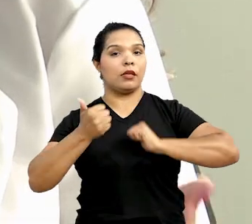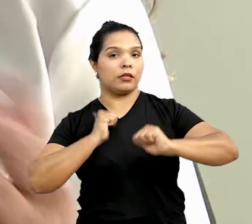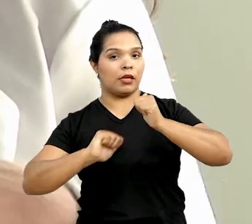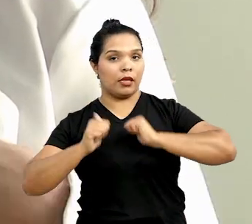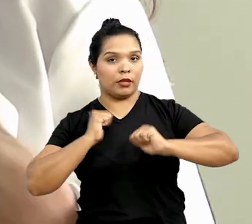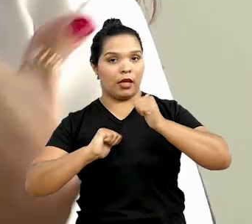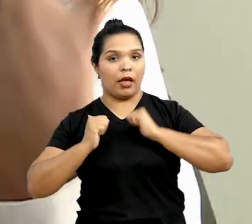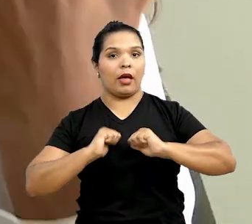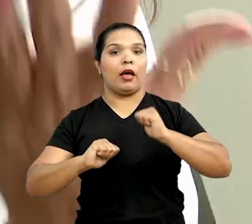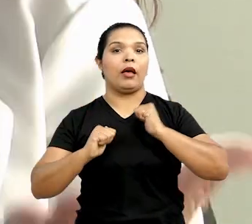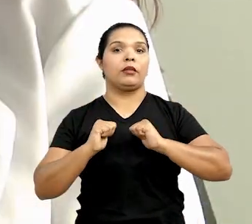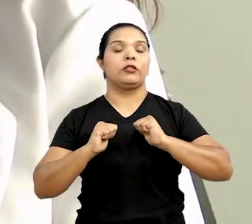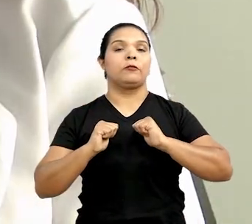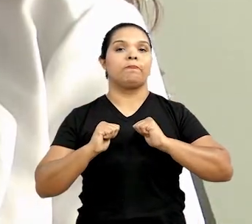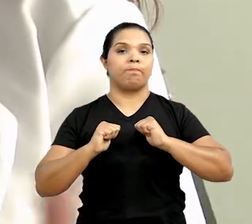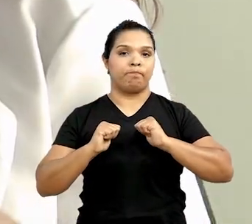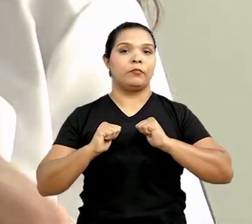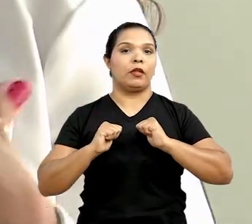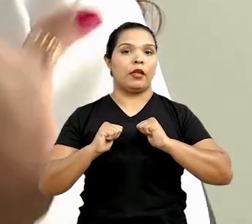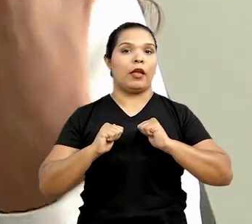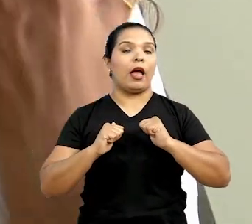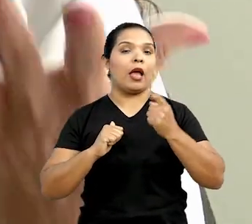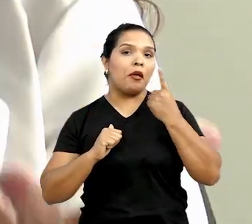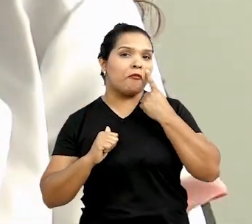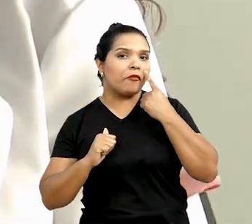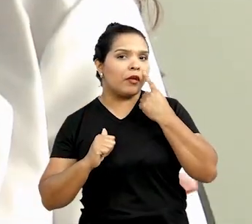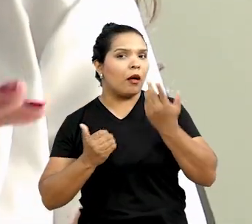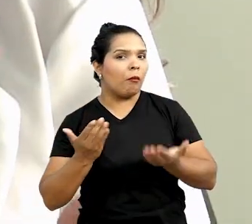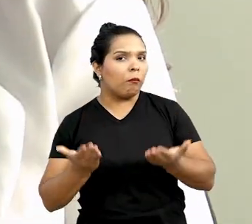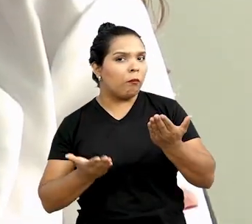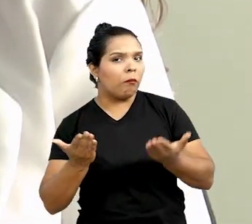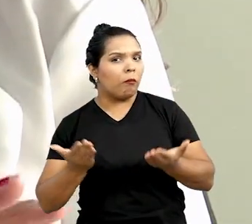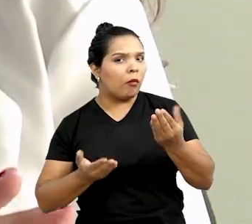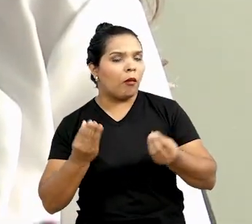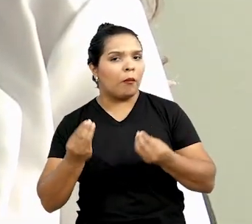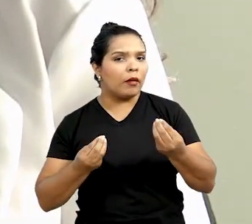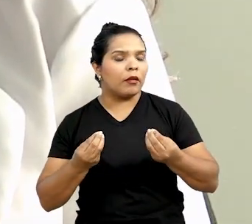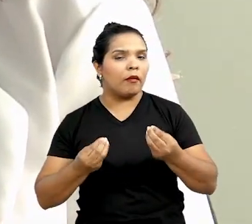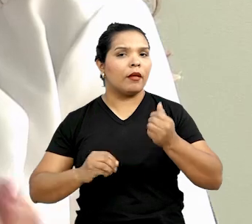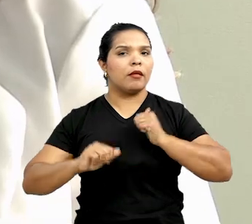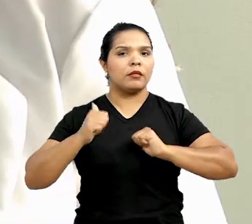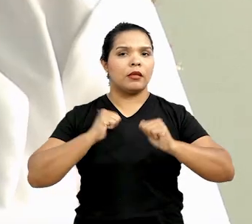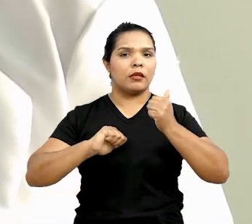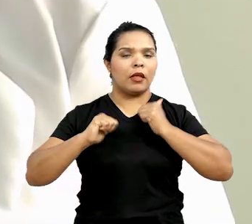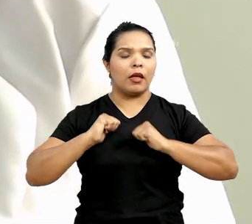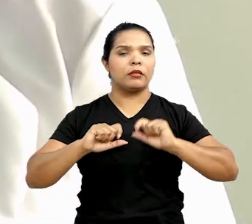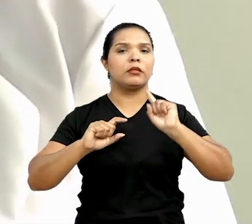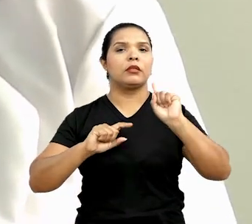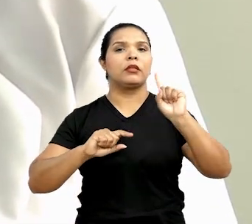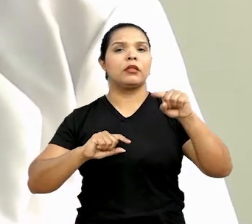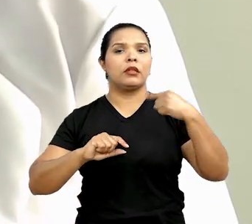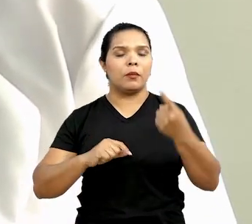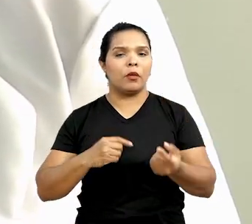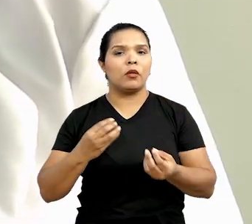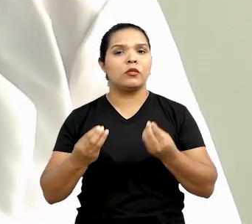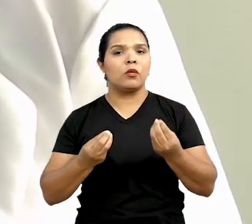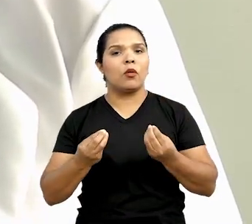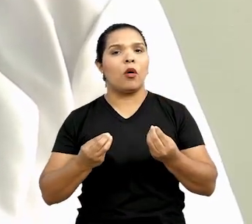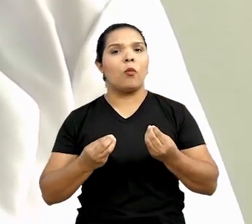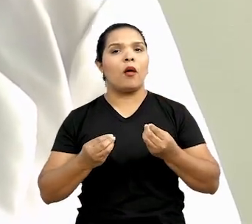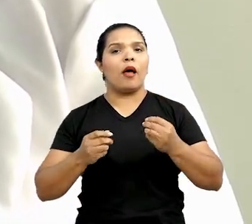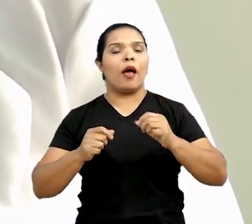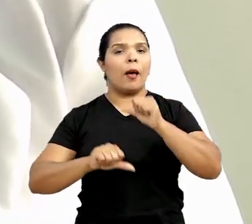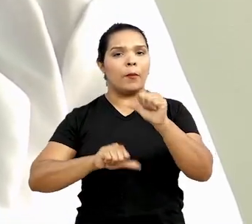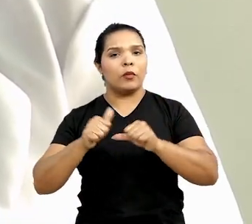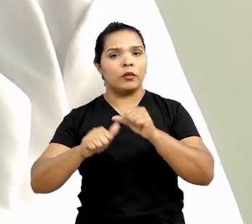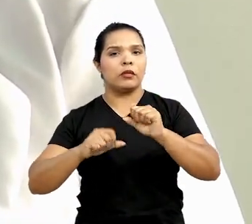ansiedade. Então a gente dava um ambiente ansiogênico, media a ansiedade por alguns experimentos específicos e também verificamos como é a expressão